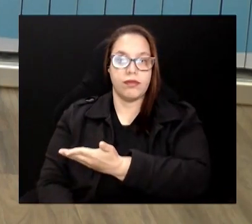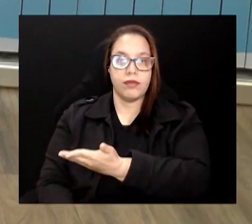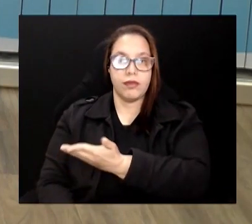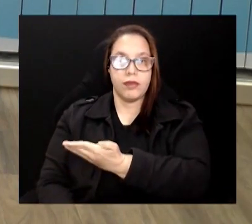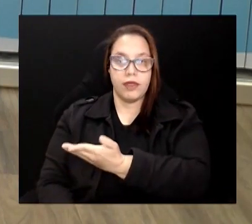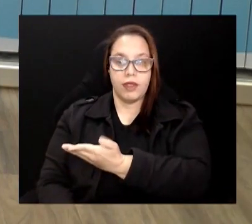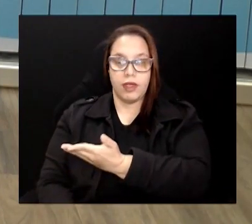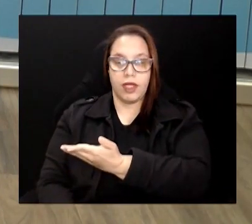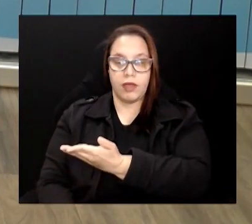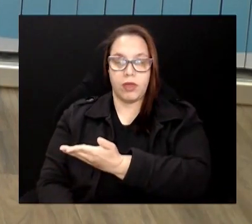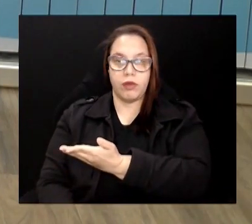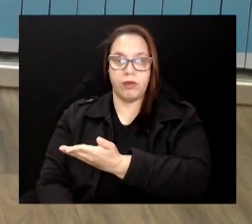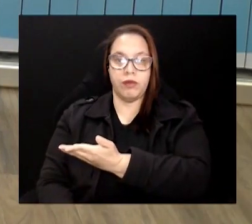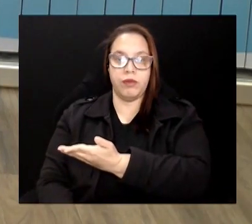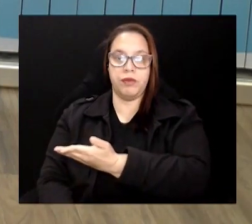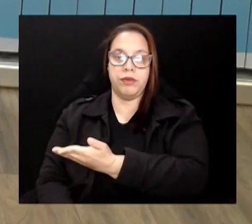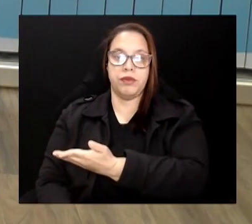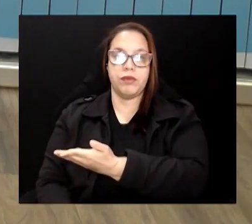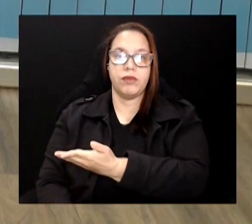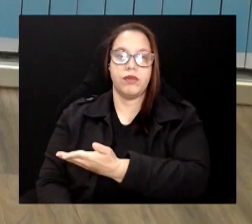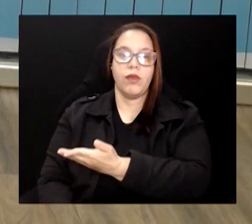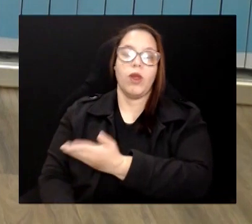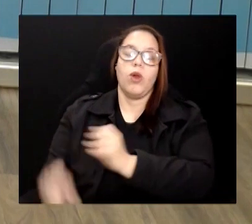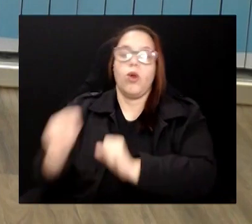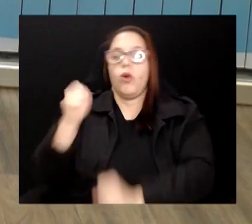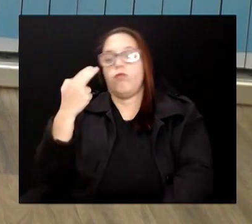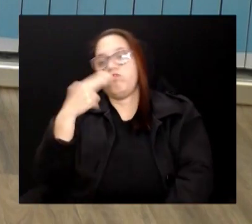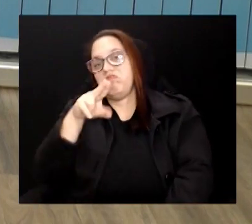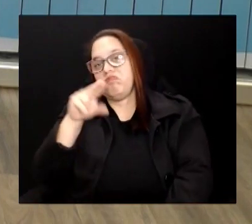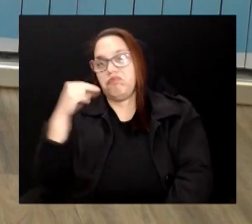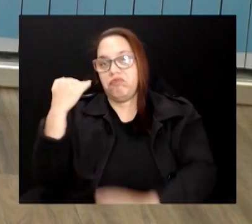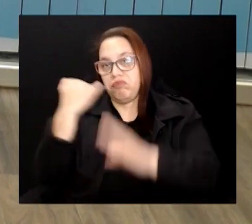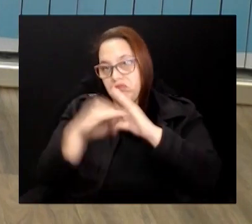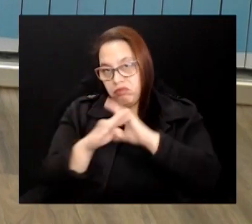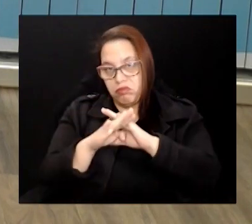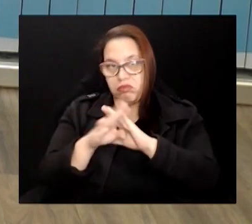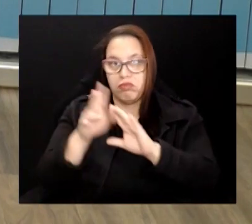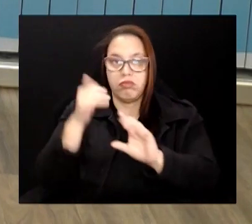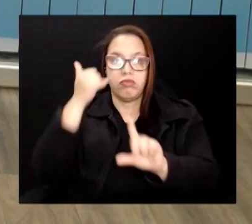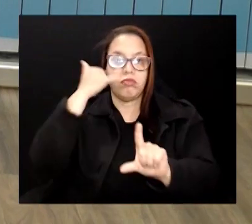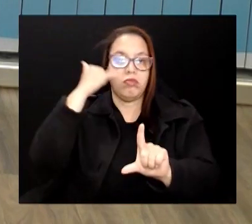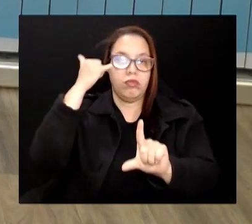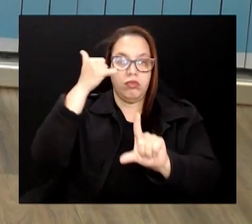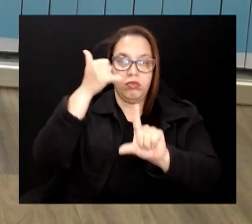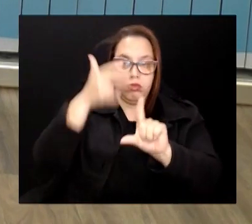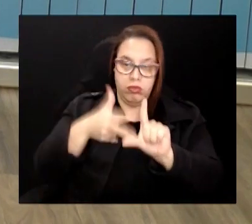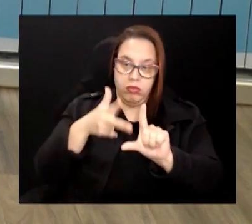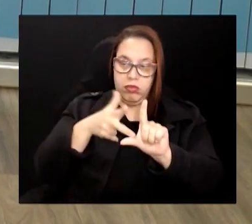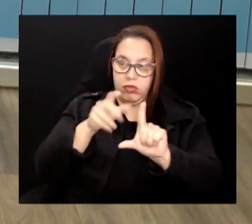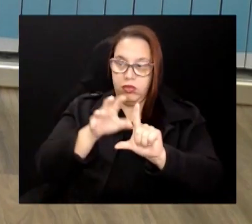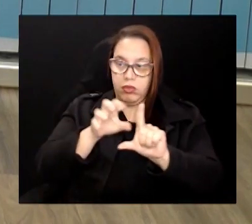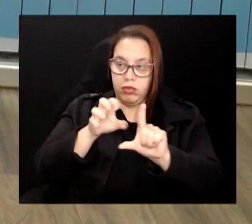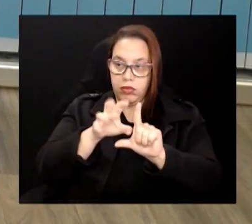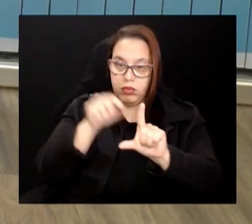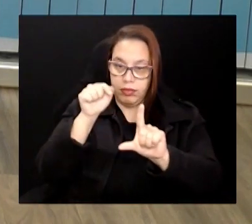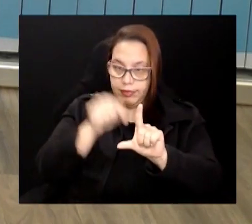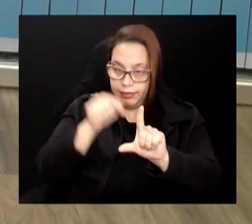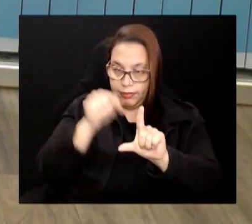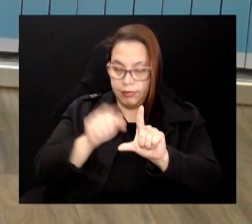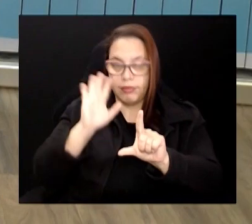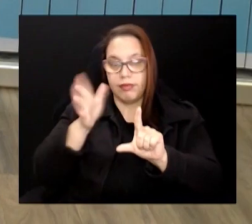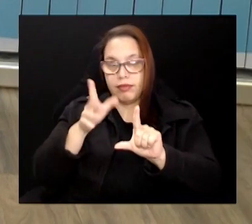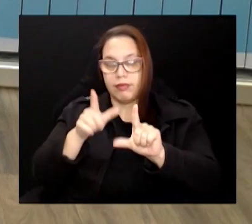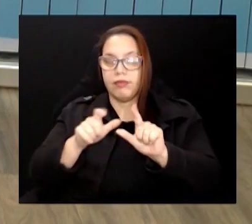978293776, ou você pode mandar esta mensagem apontando a câmera do seu celular para o QR Code. Já aparece uma mensagem na sua